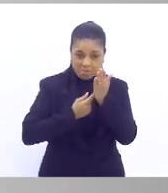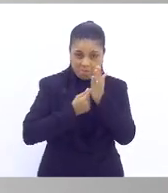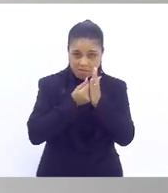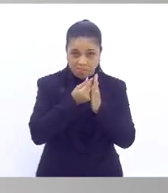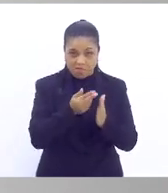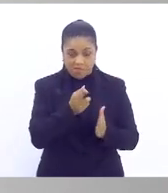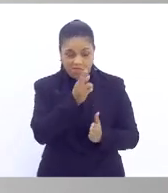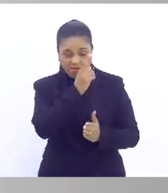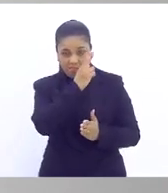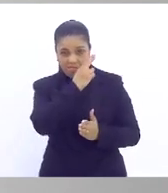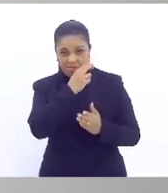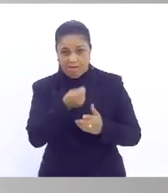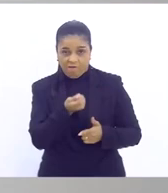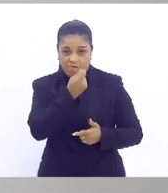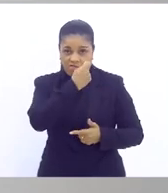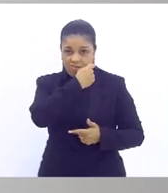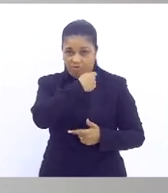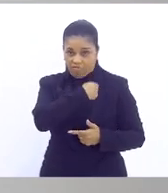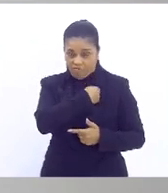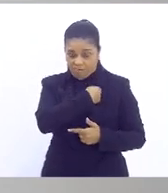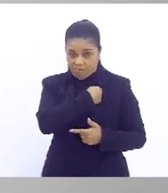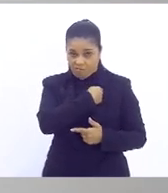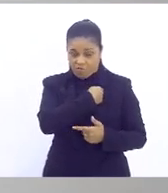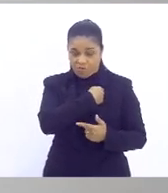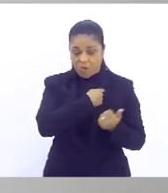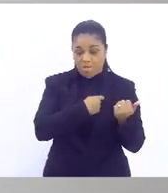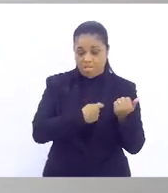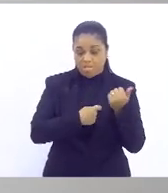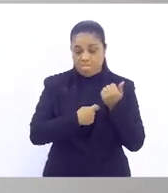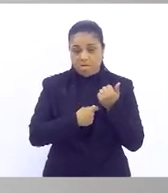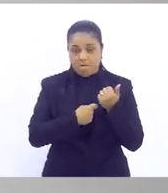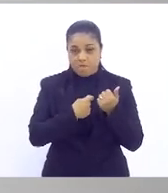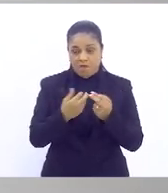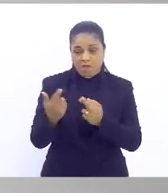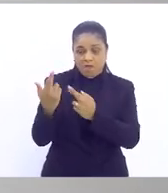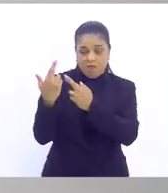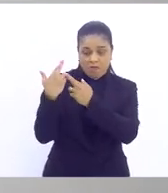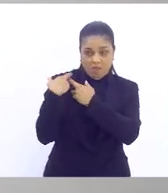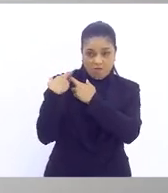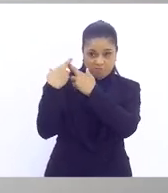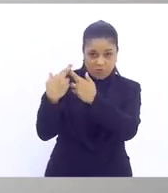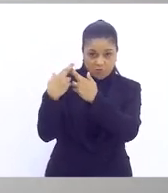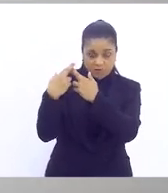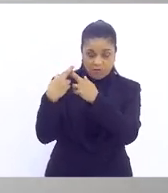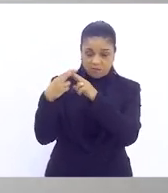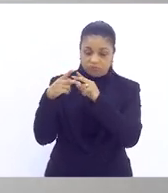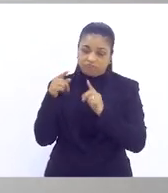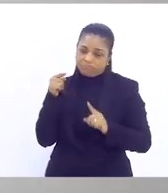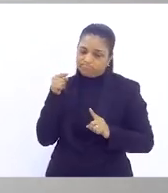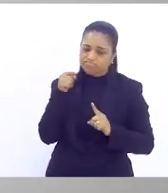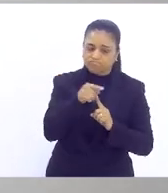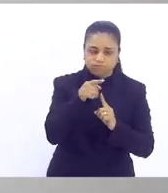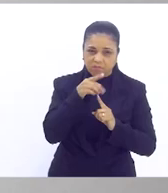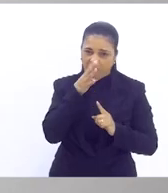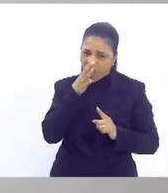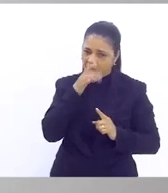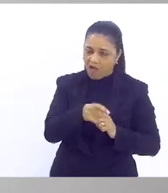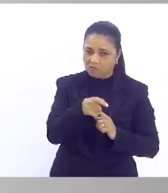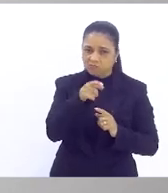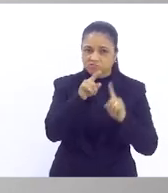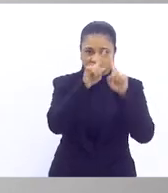que era botar responsabilidade no funcionário público a Constituição